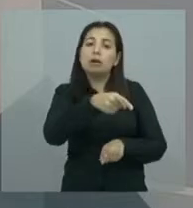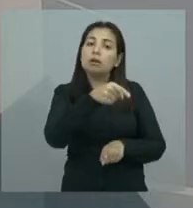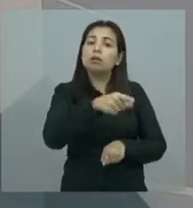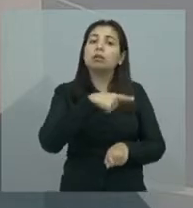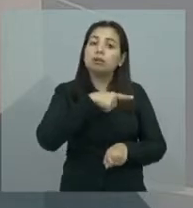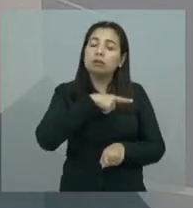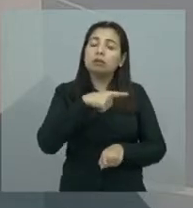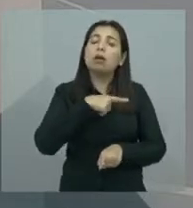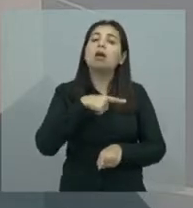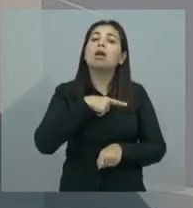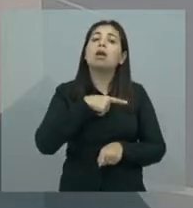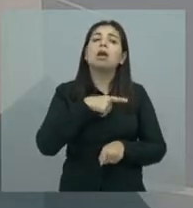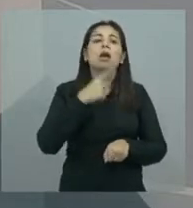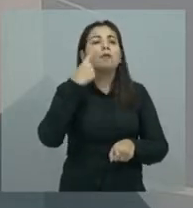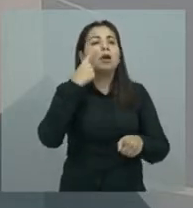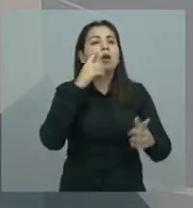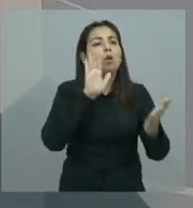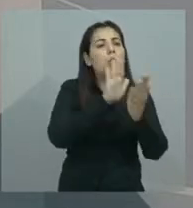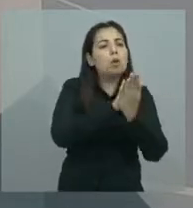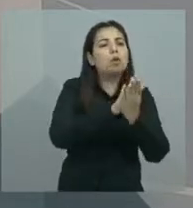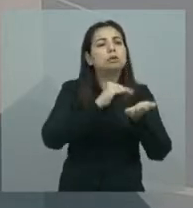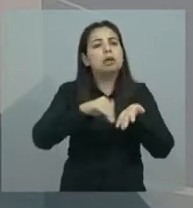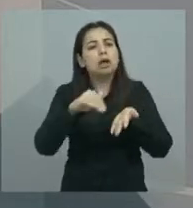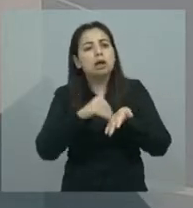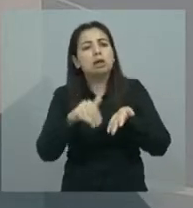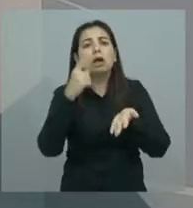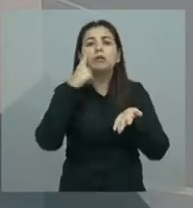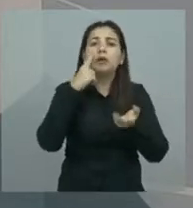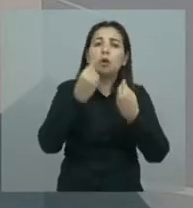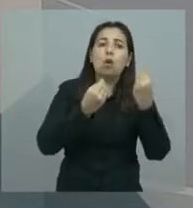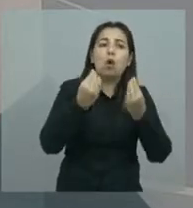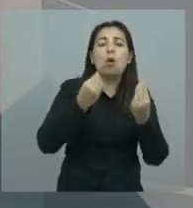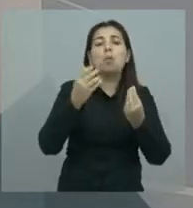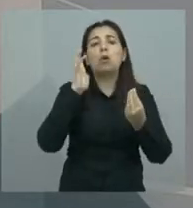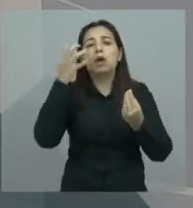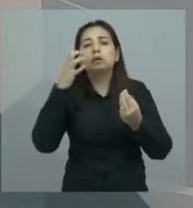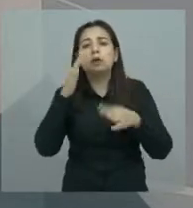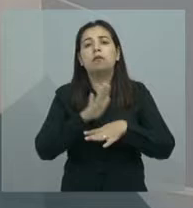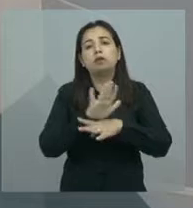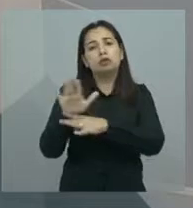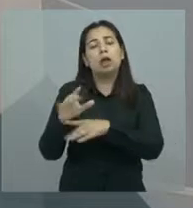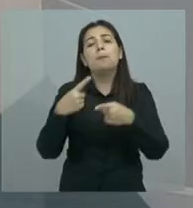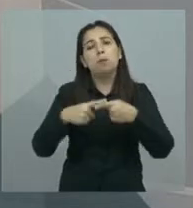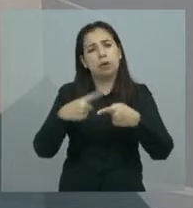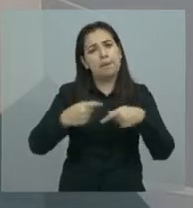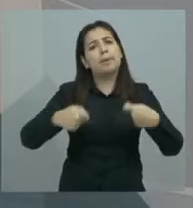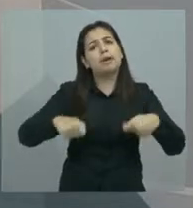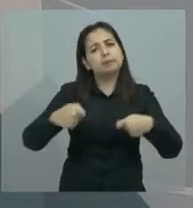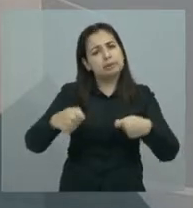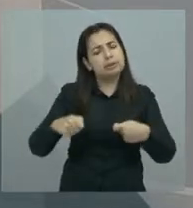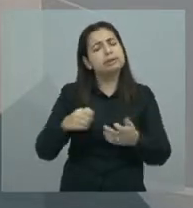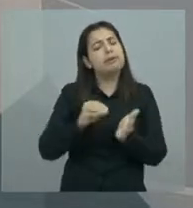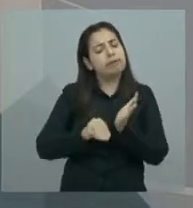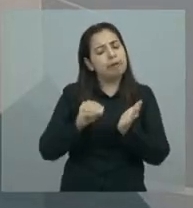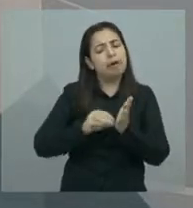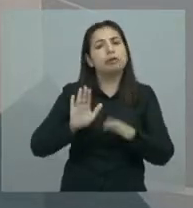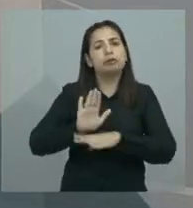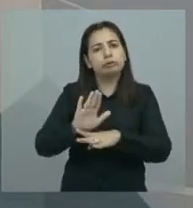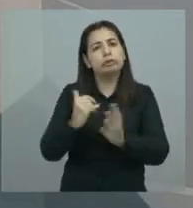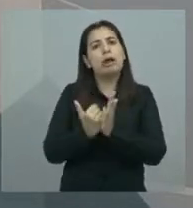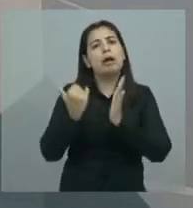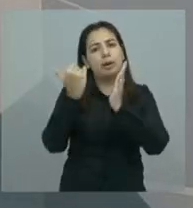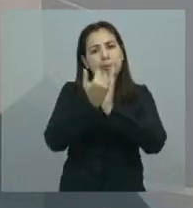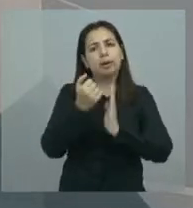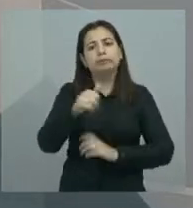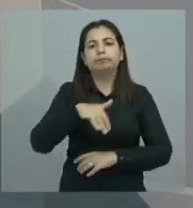portas, se aproximando dos secretários, para tentar resolver as demandas, né, que são muito grandes. Exatamente, muitas demandas, né? E com